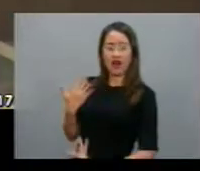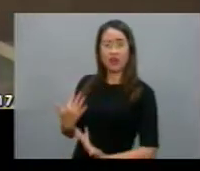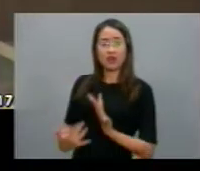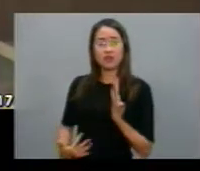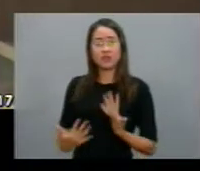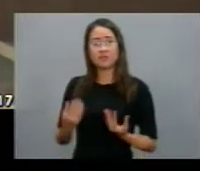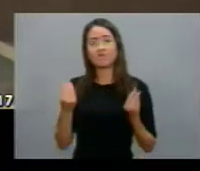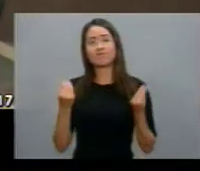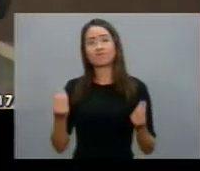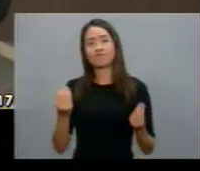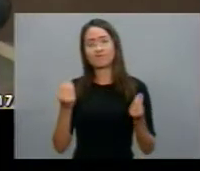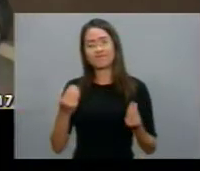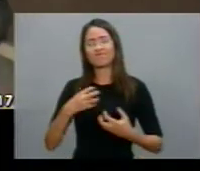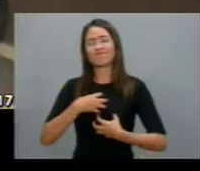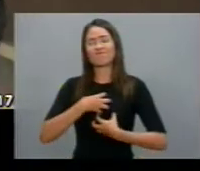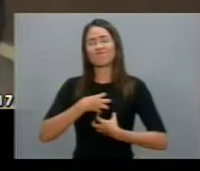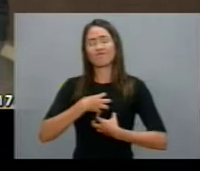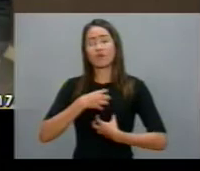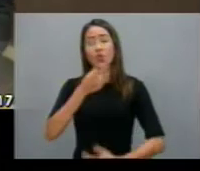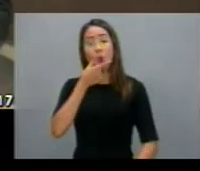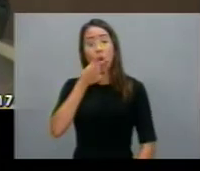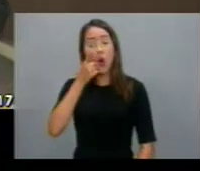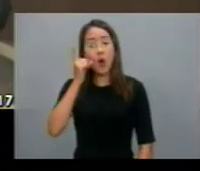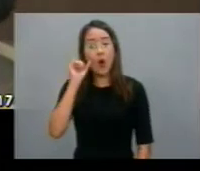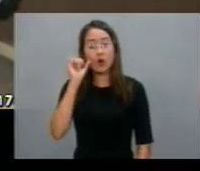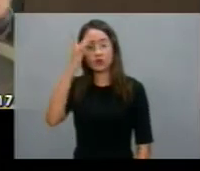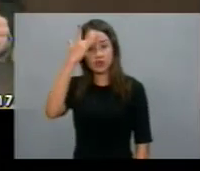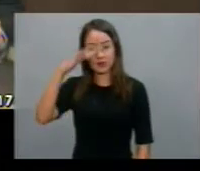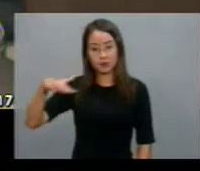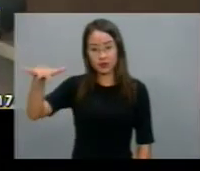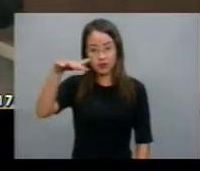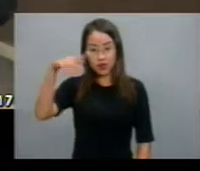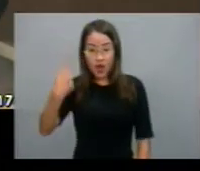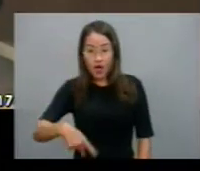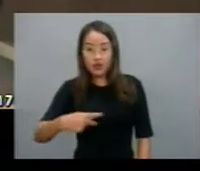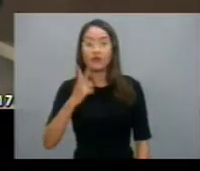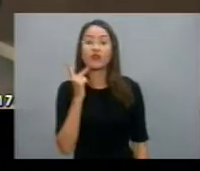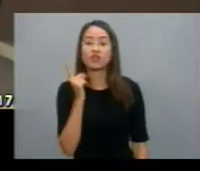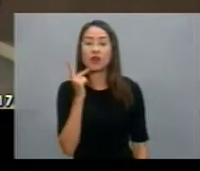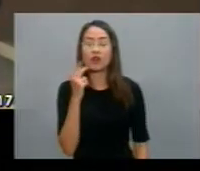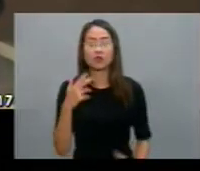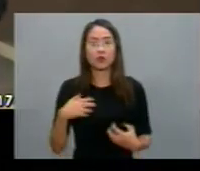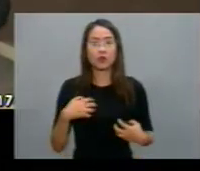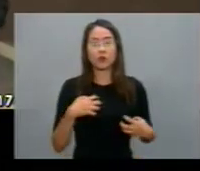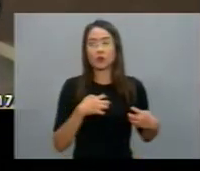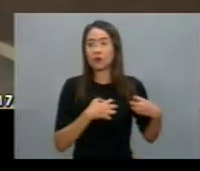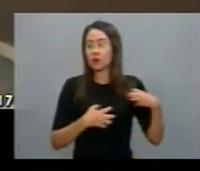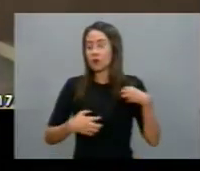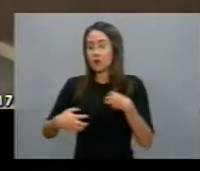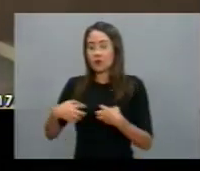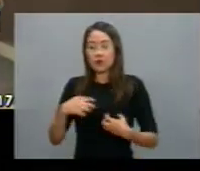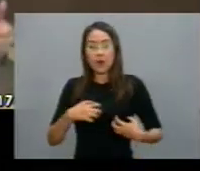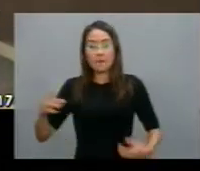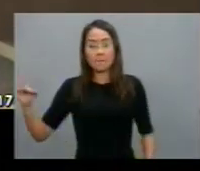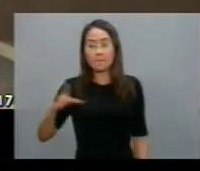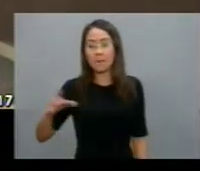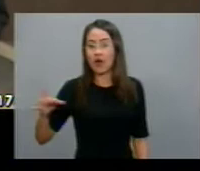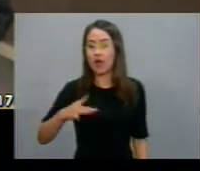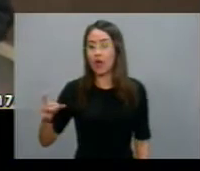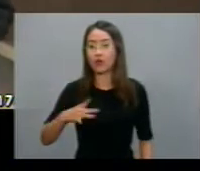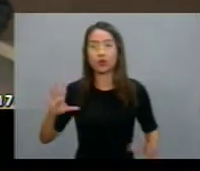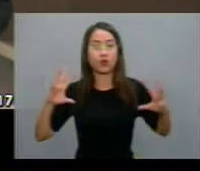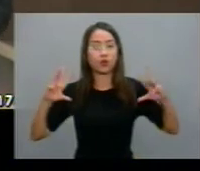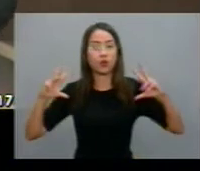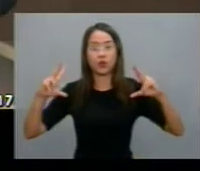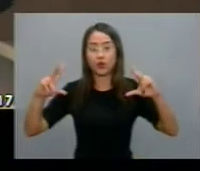Fortaleza que viveu ontem mais um de tantos constrangimentos que têm lhe sido